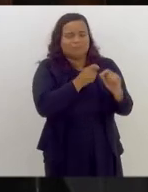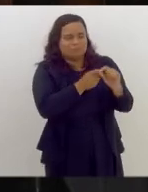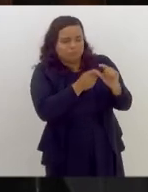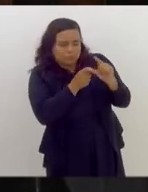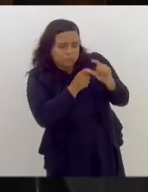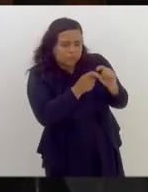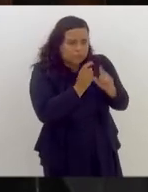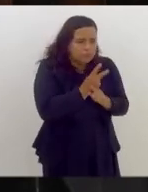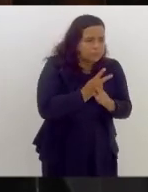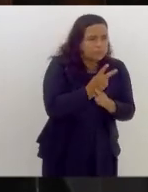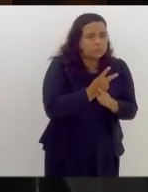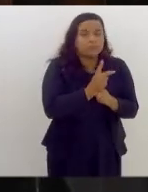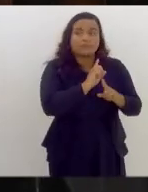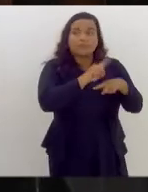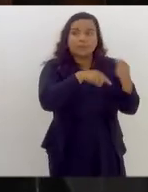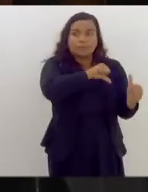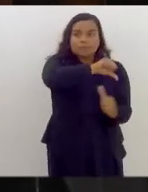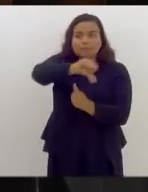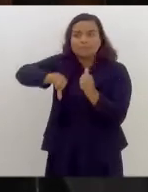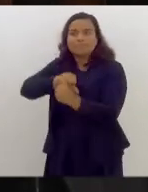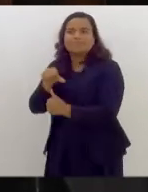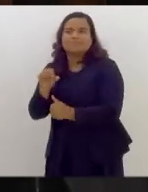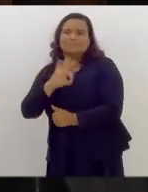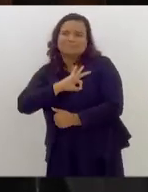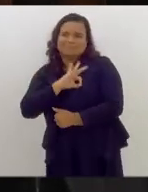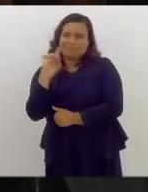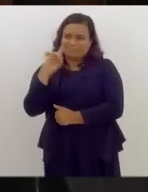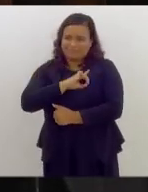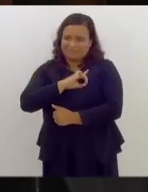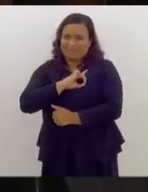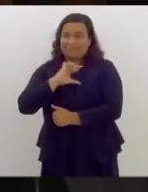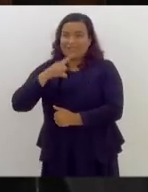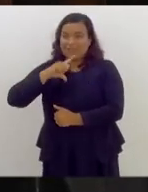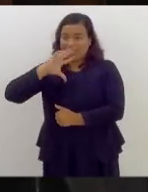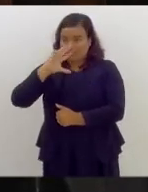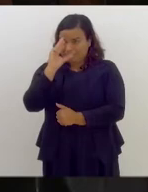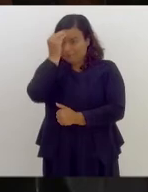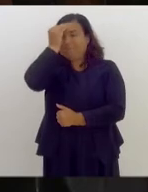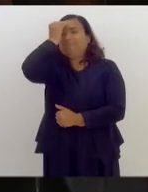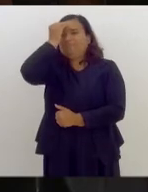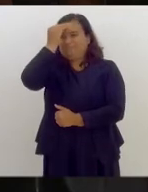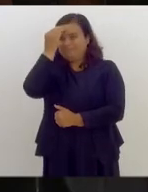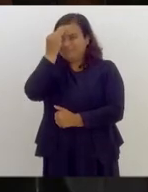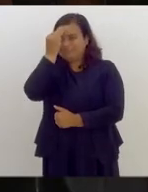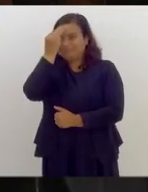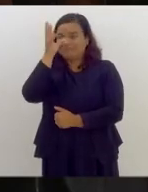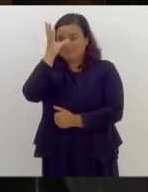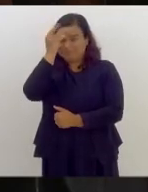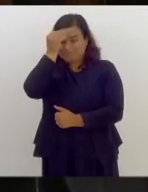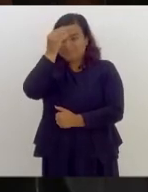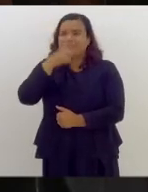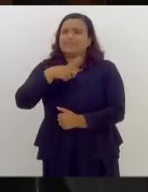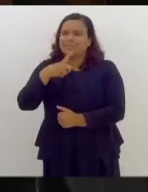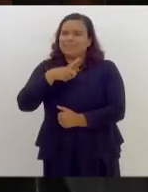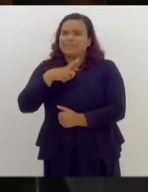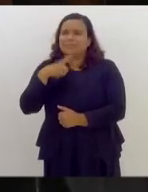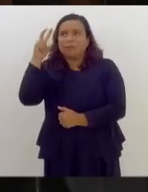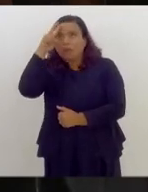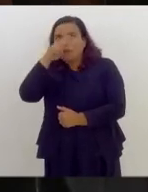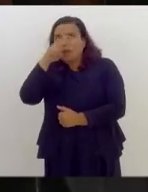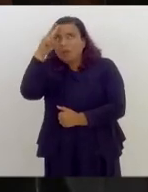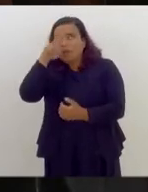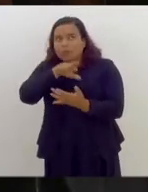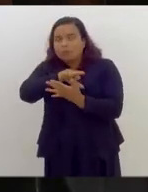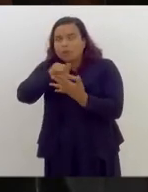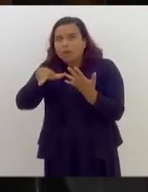para delegado, eu tenho memória. Então, essa memória que eu tenho, que não permite que eu faça com